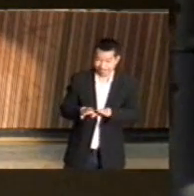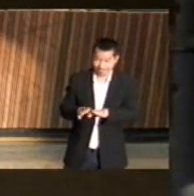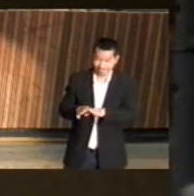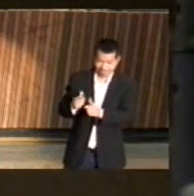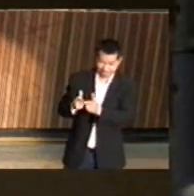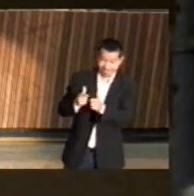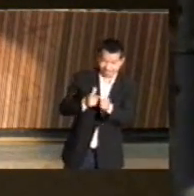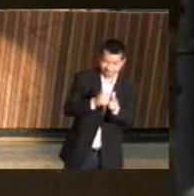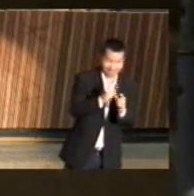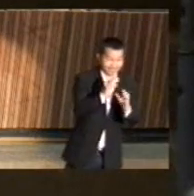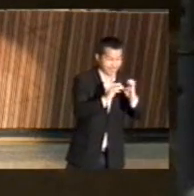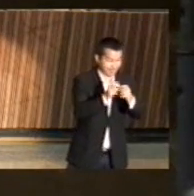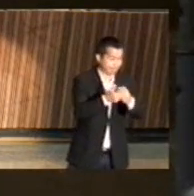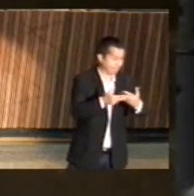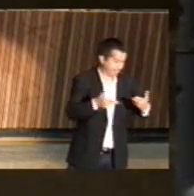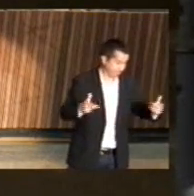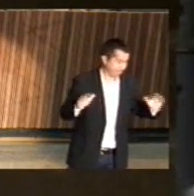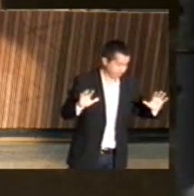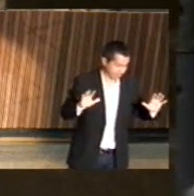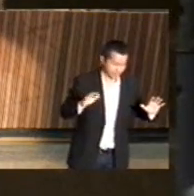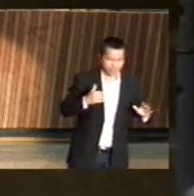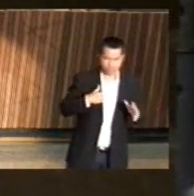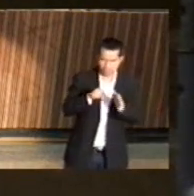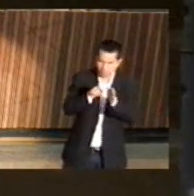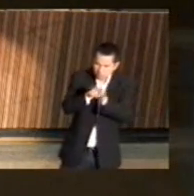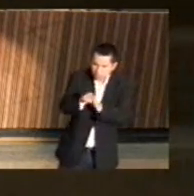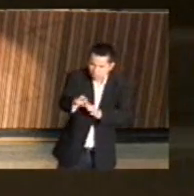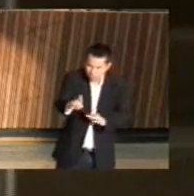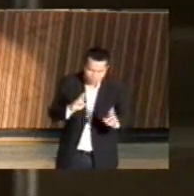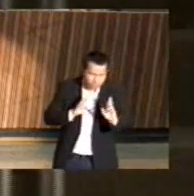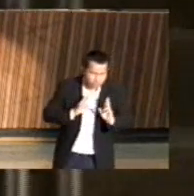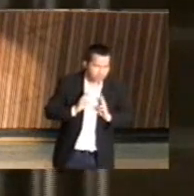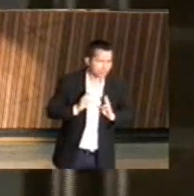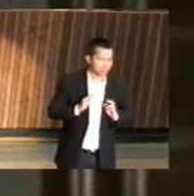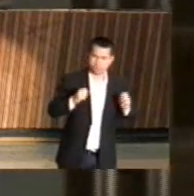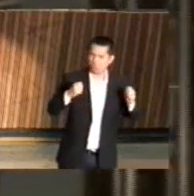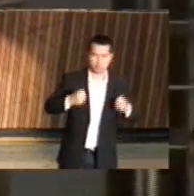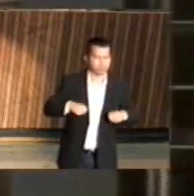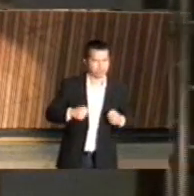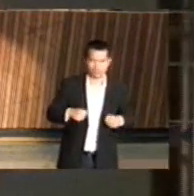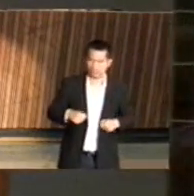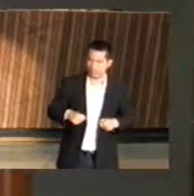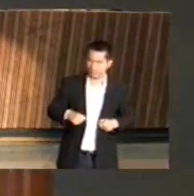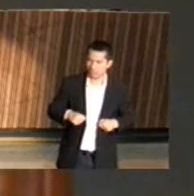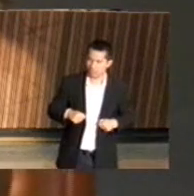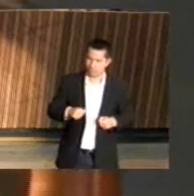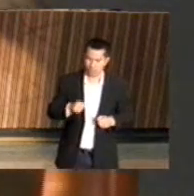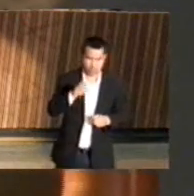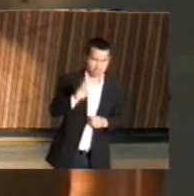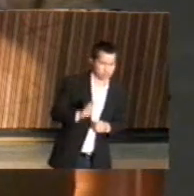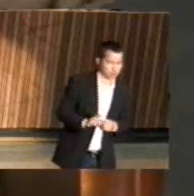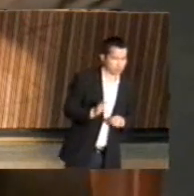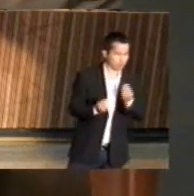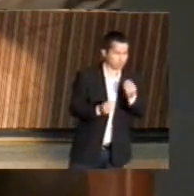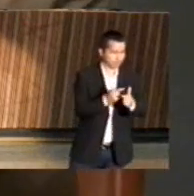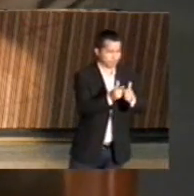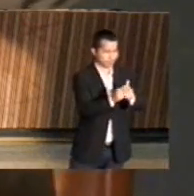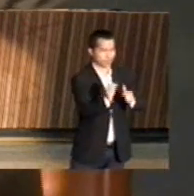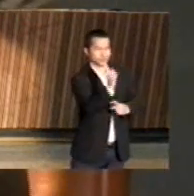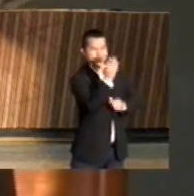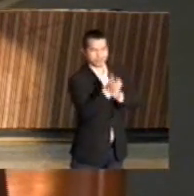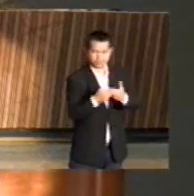Então, como é que a gente se sente? Eu não quero saber o fato, a razão, o problema, isso é uma coisa